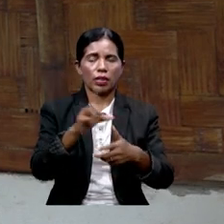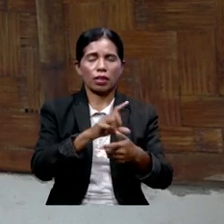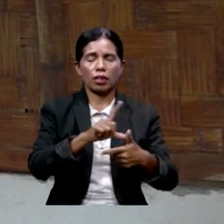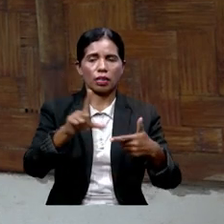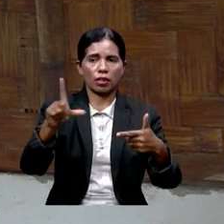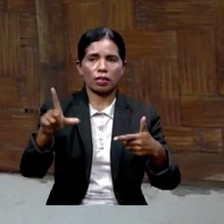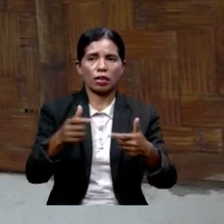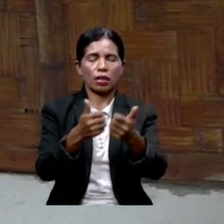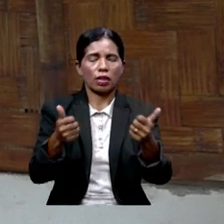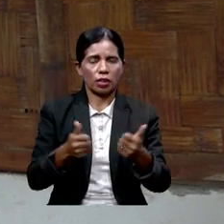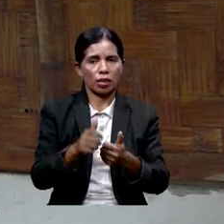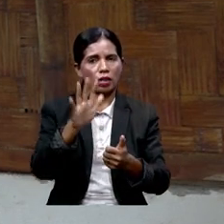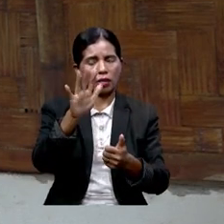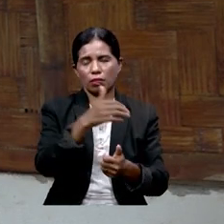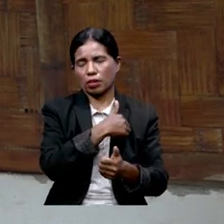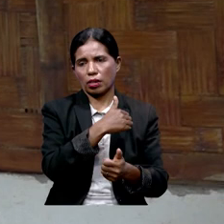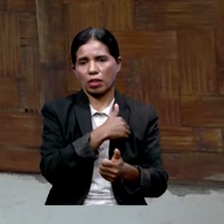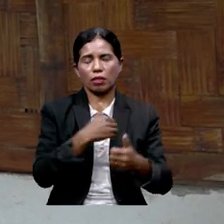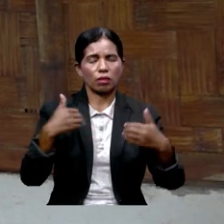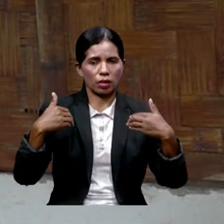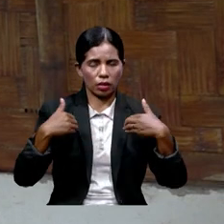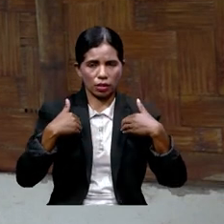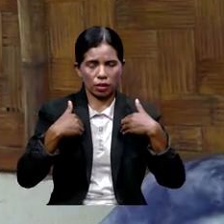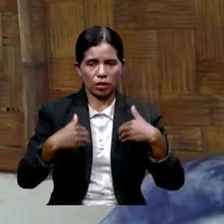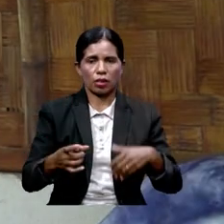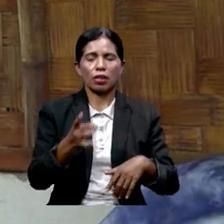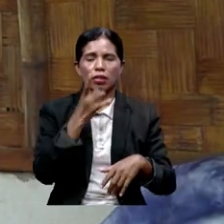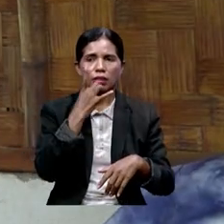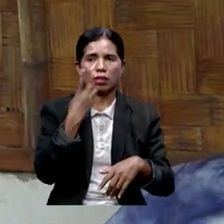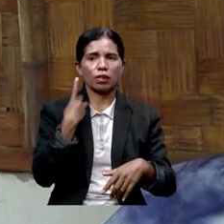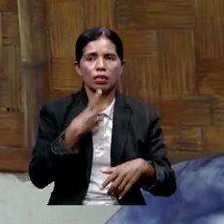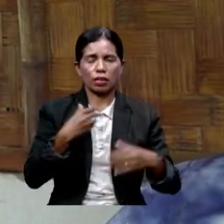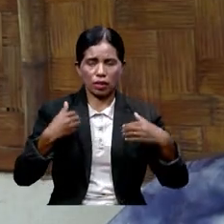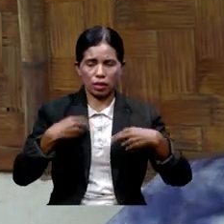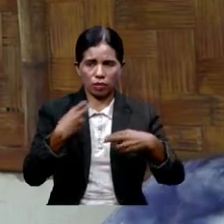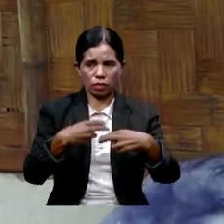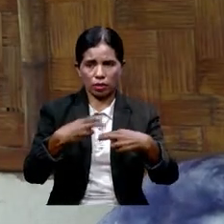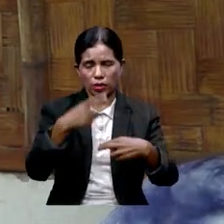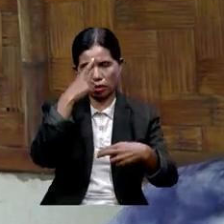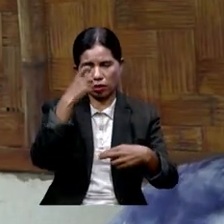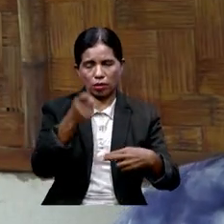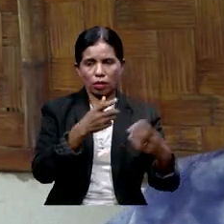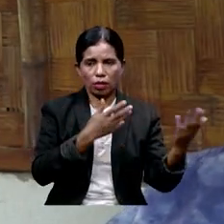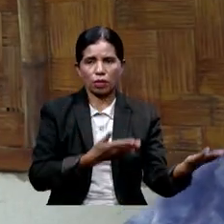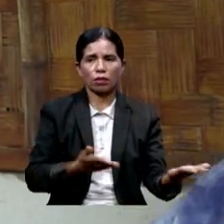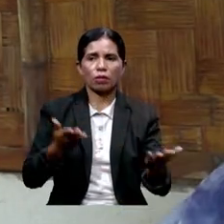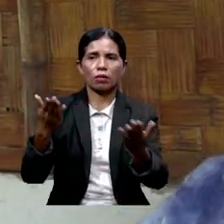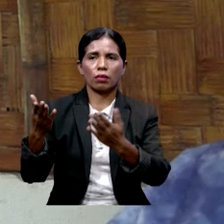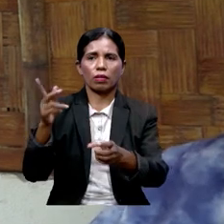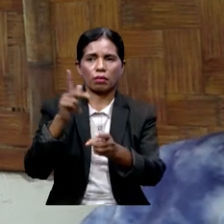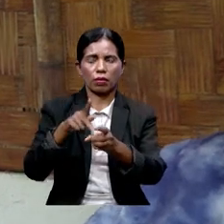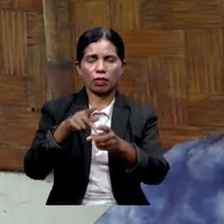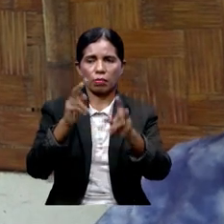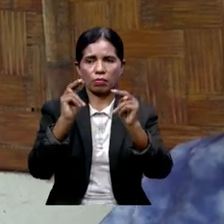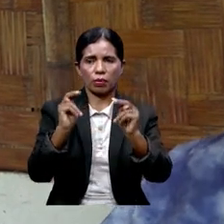tahan sana mak sida kobre lina le cidade tei he dificuldade tam a tu transporta combustível ne